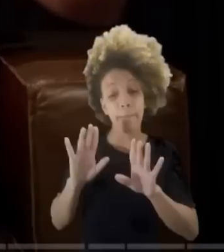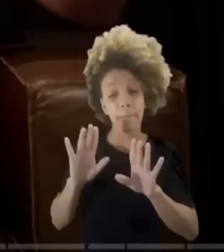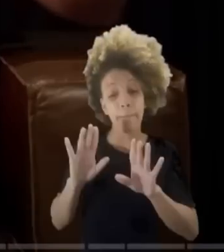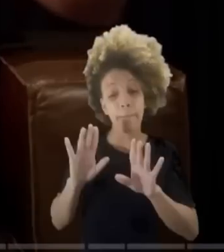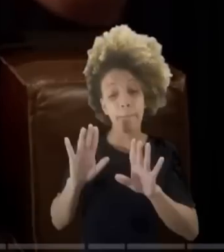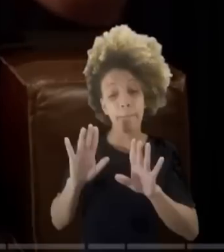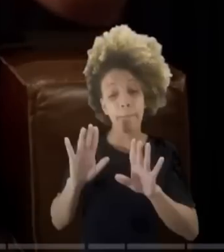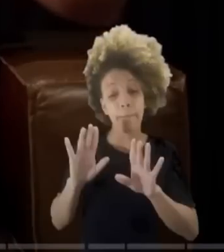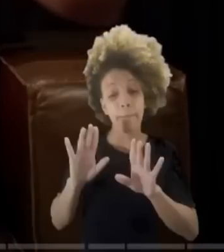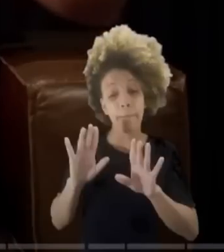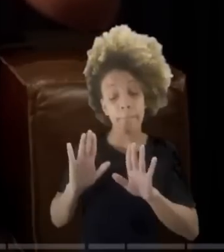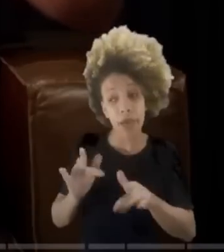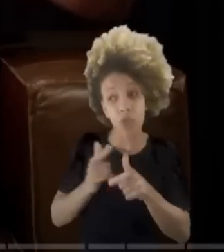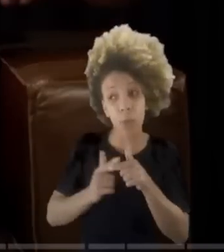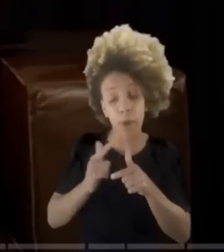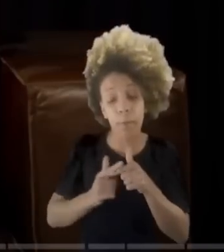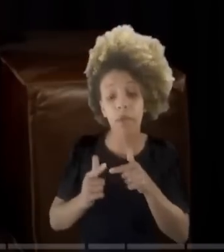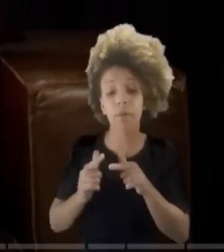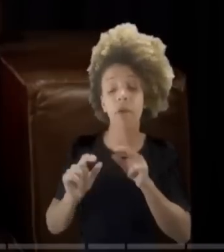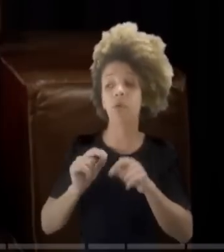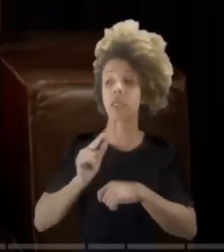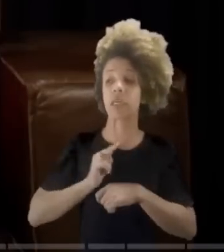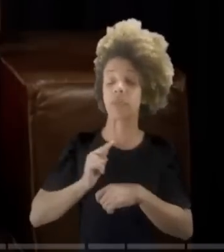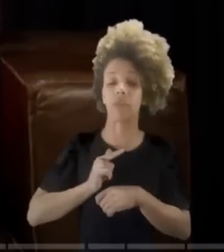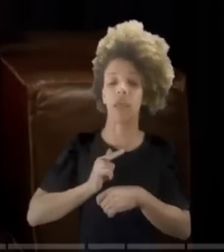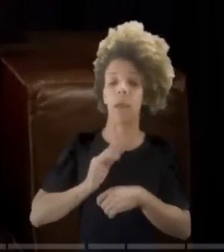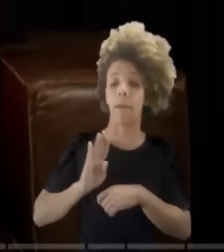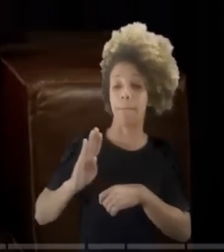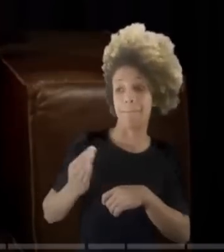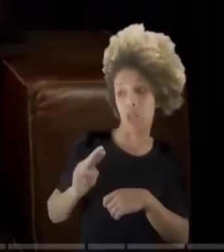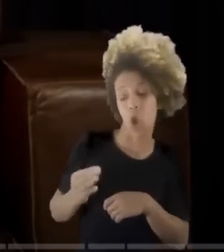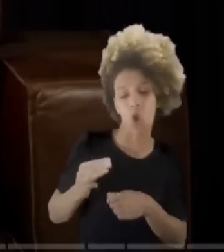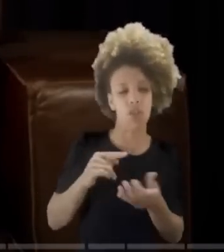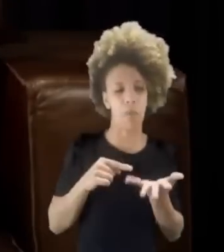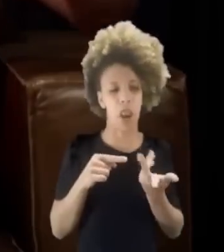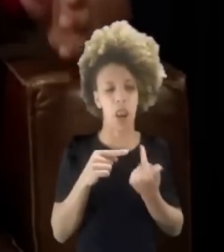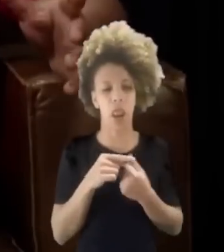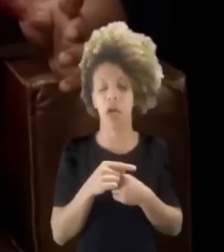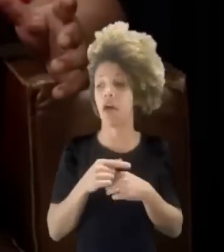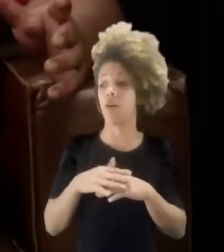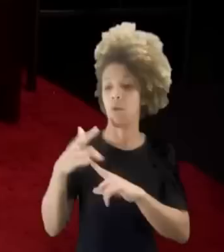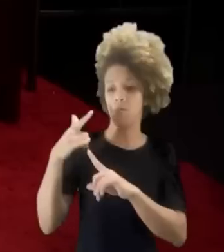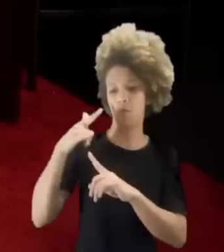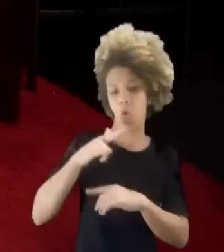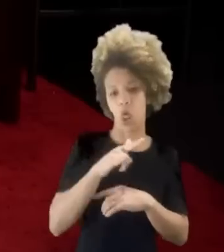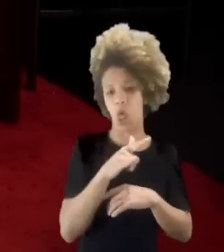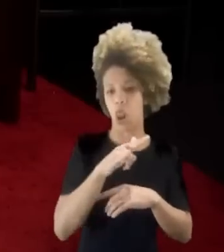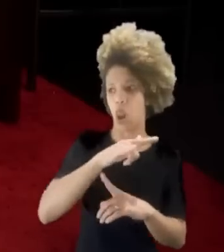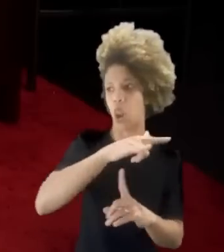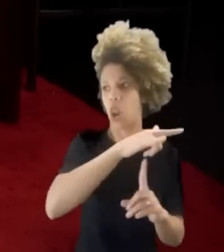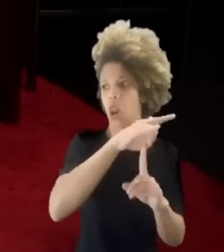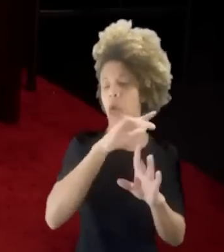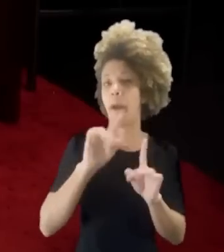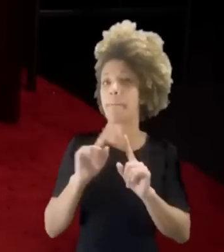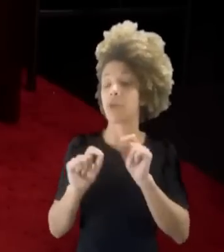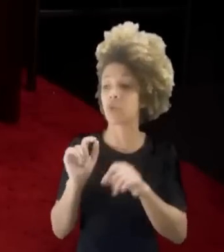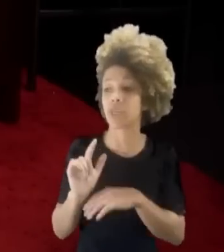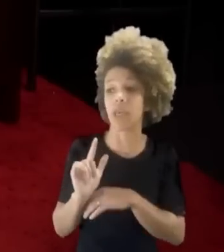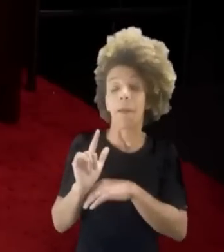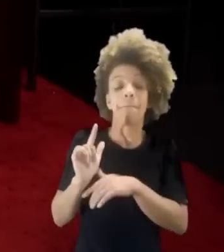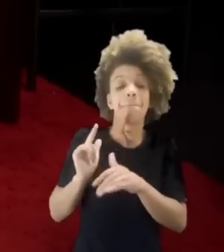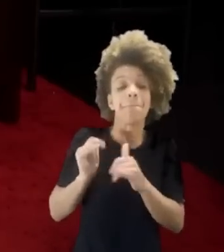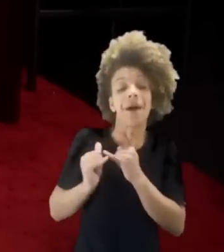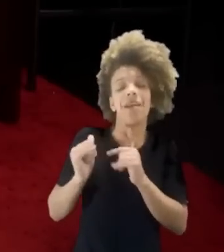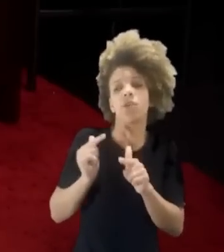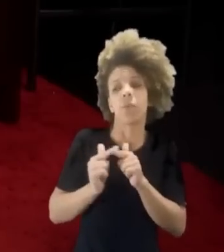é o Rico pede iFood tá cara que tem bilhões acumula na Neves cara passa de helicóptero né mano e aí o que parece que é o